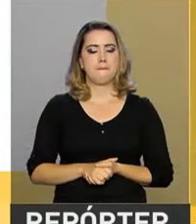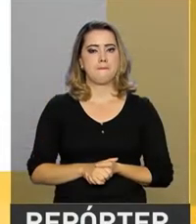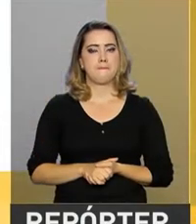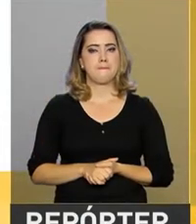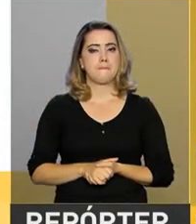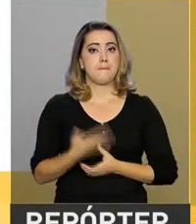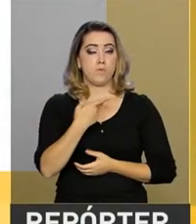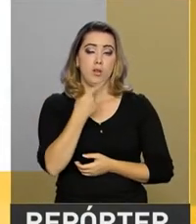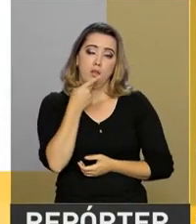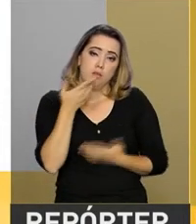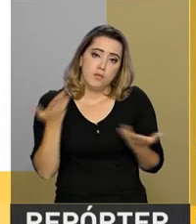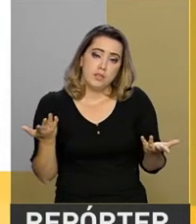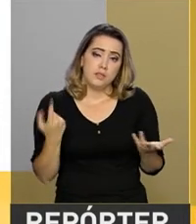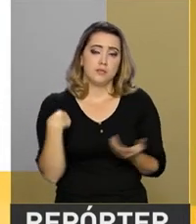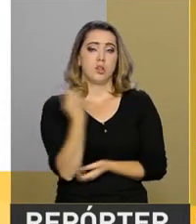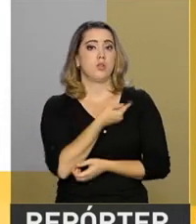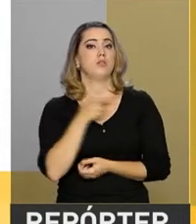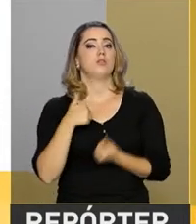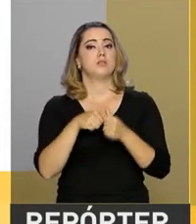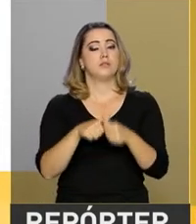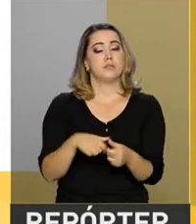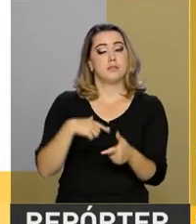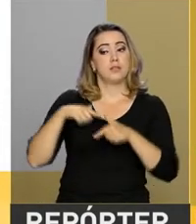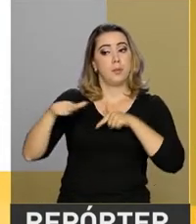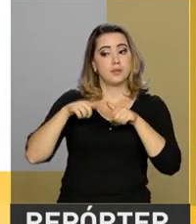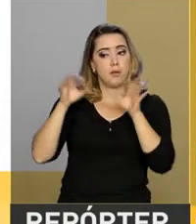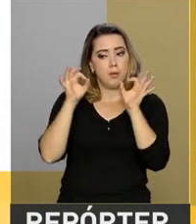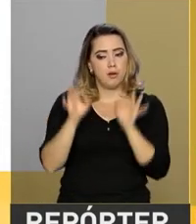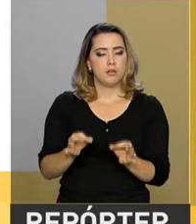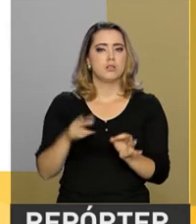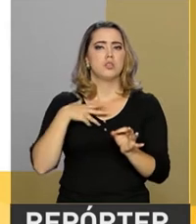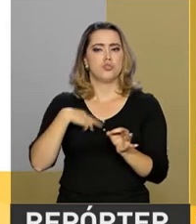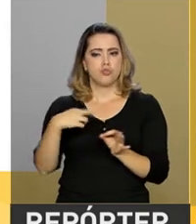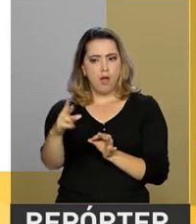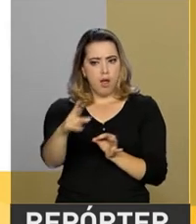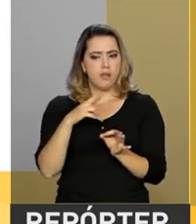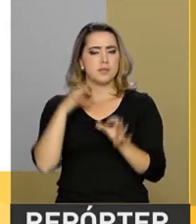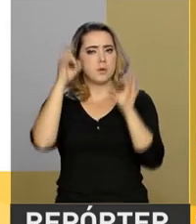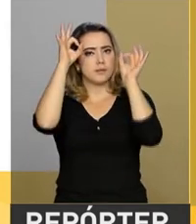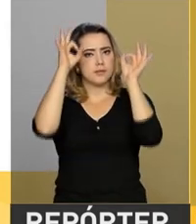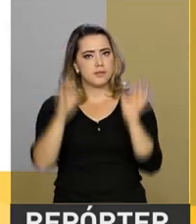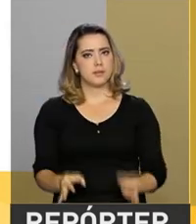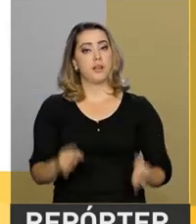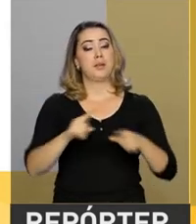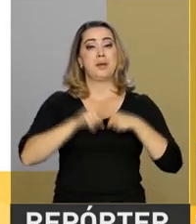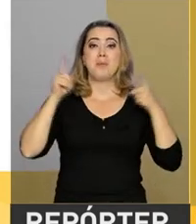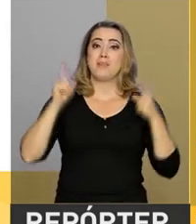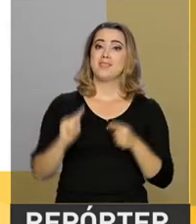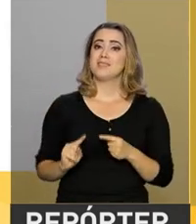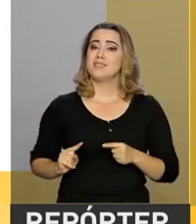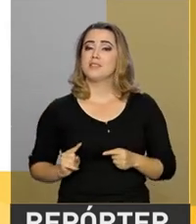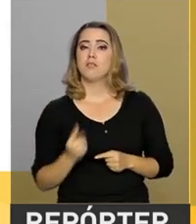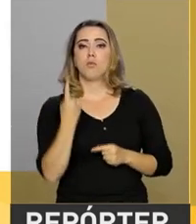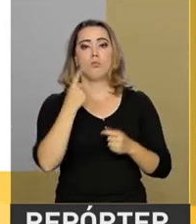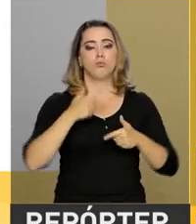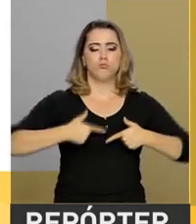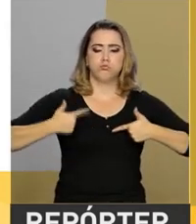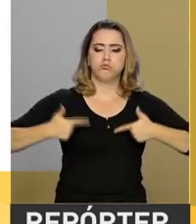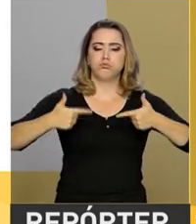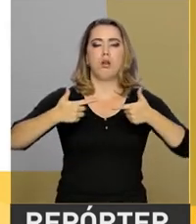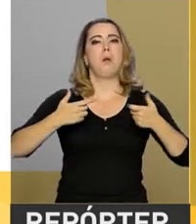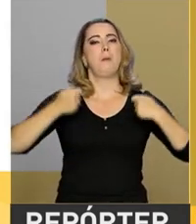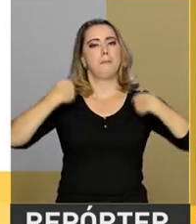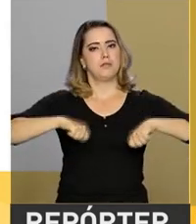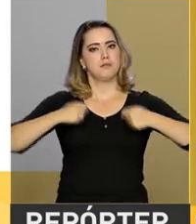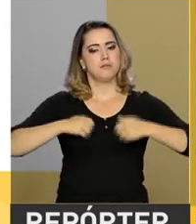nós estamos procurando fazer a nossa parte. Inclusive, temos já resultados positivos. Mas isso é uma batalha dura, será